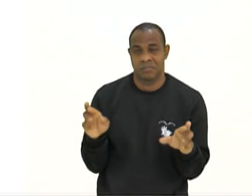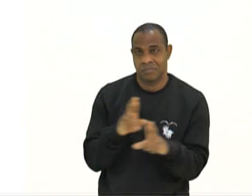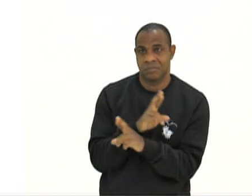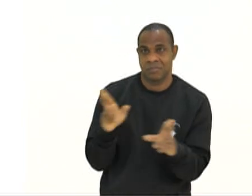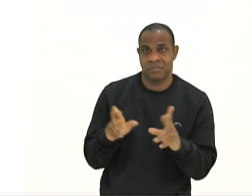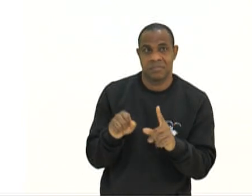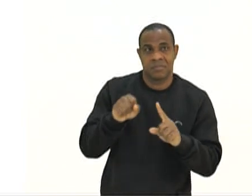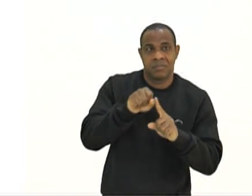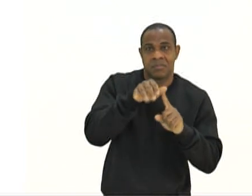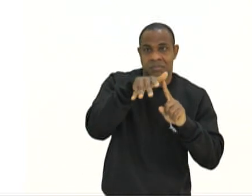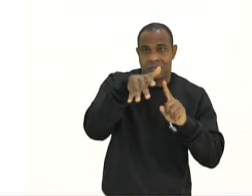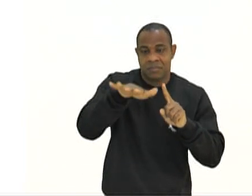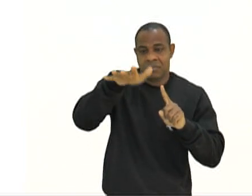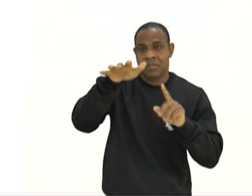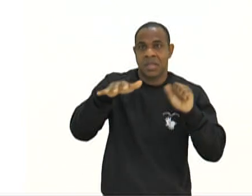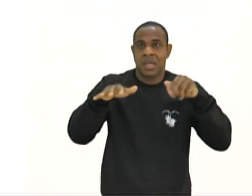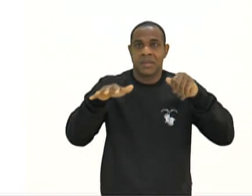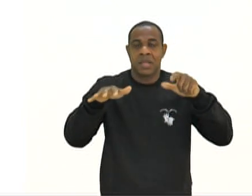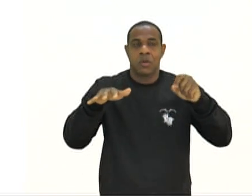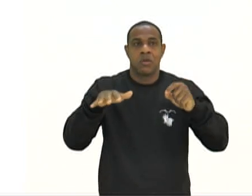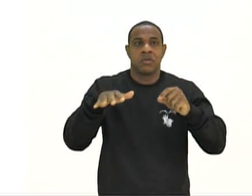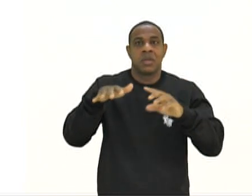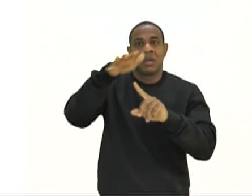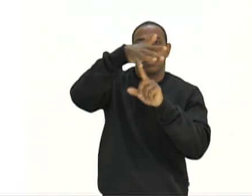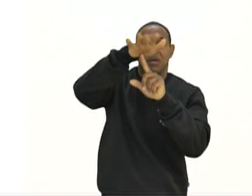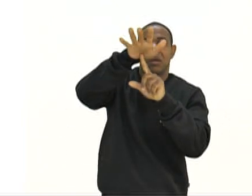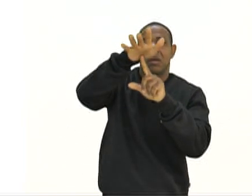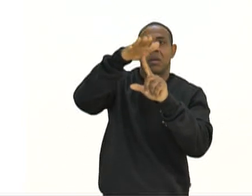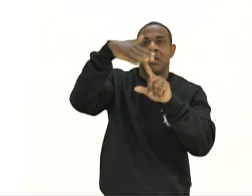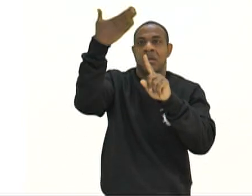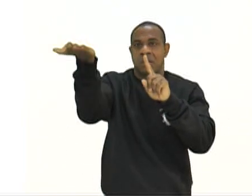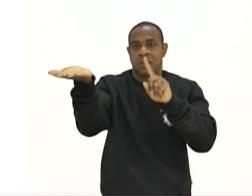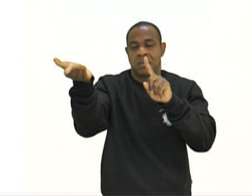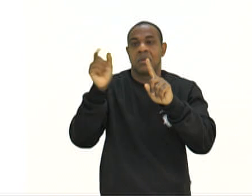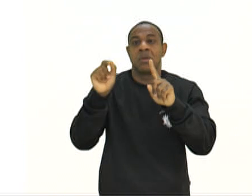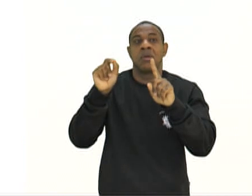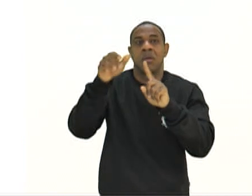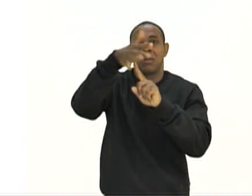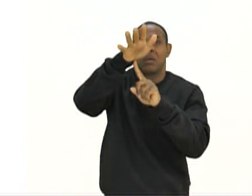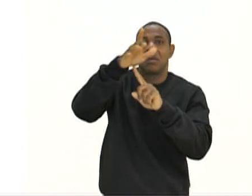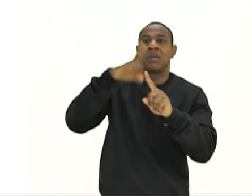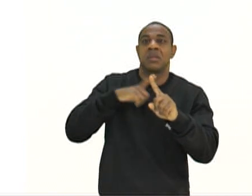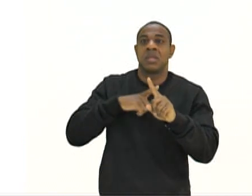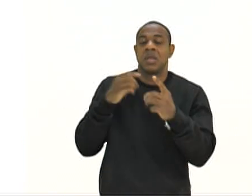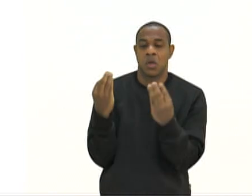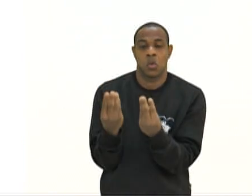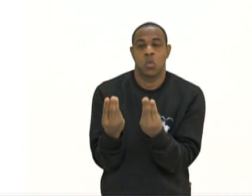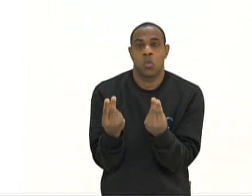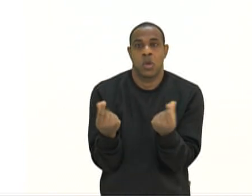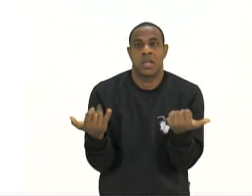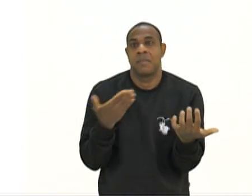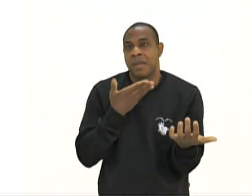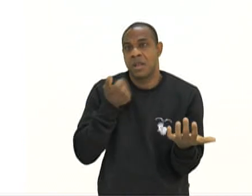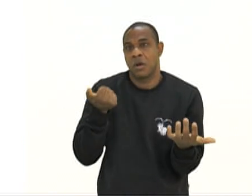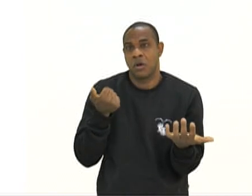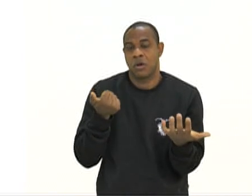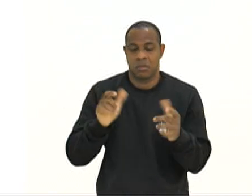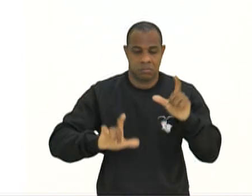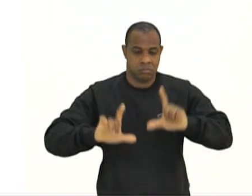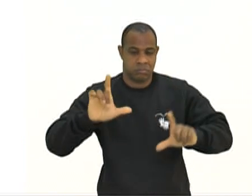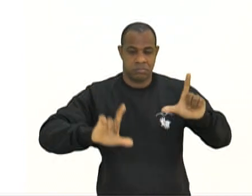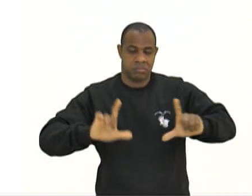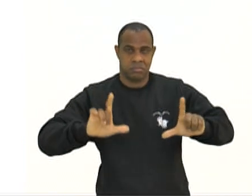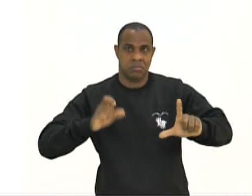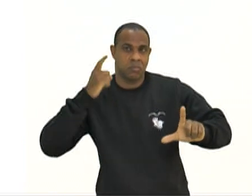ondas analógicas, as antenas externas, na letra A, possuíam uma melhor qualidade na imagem e no som?